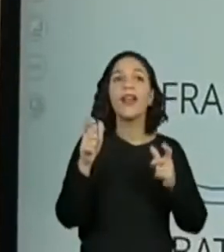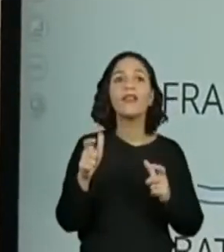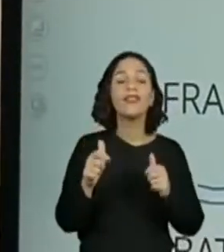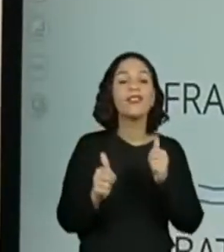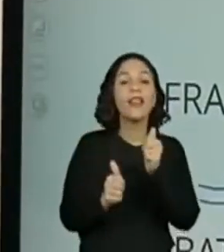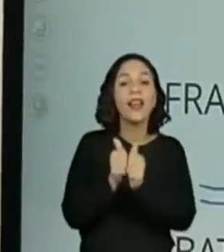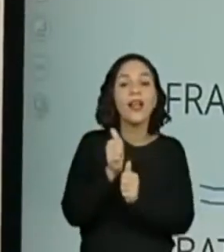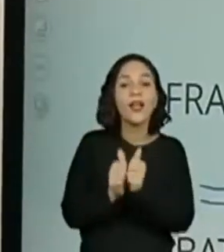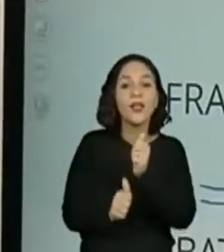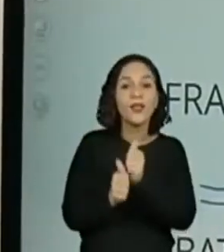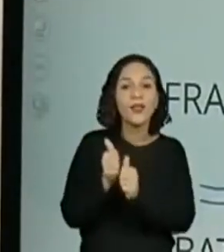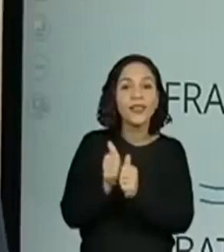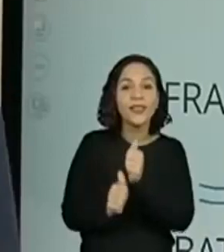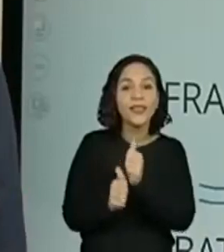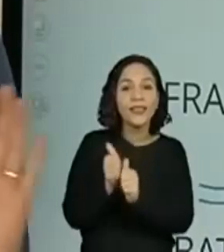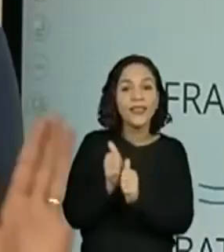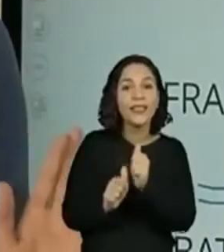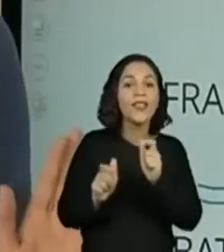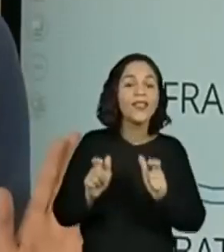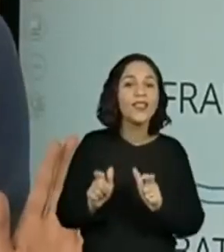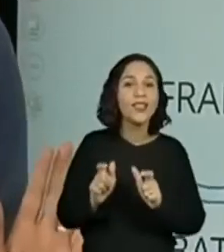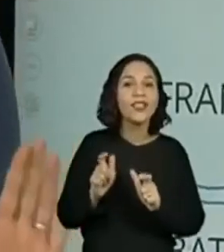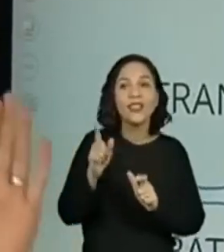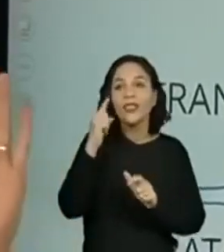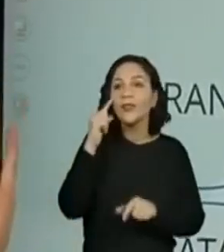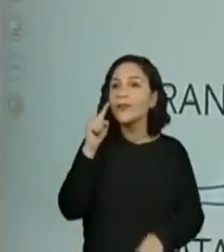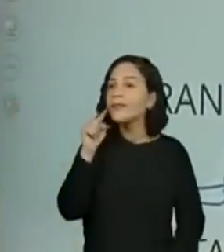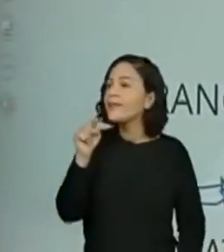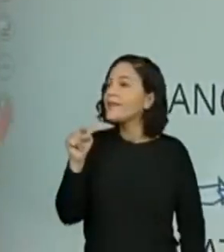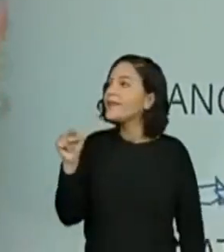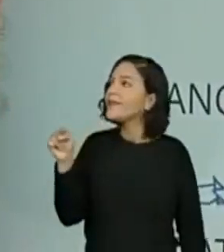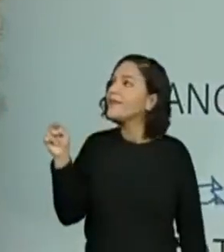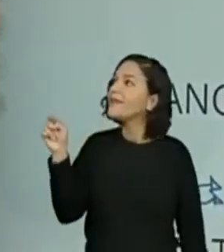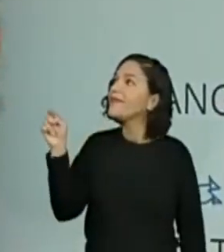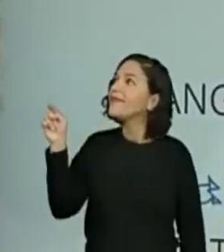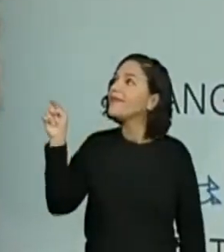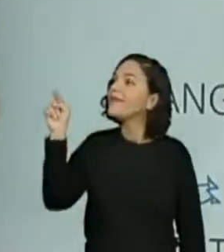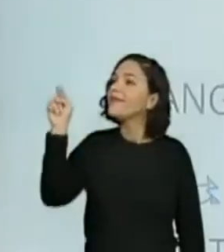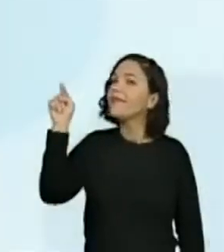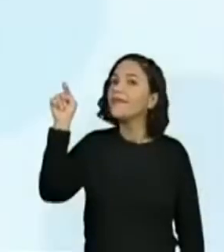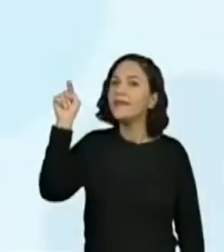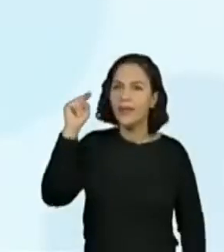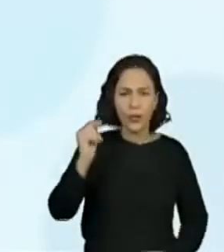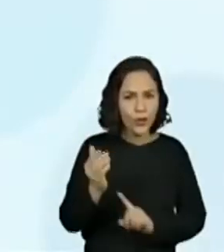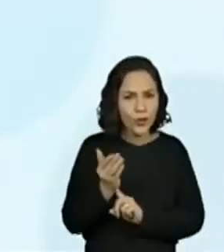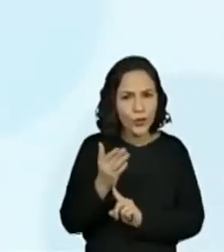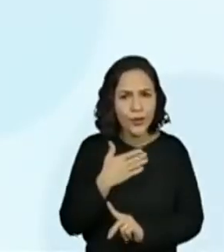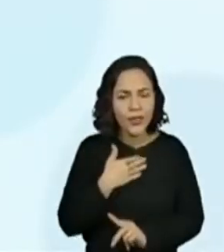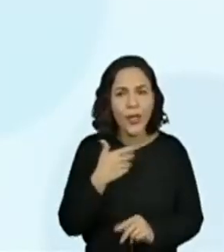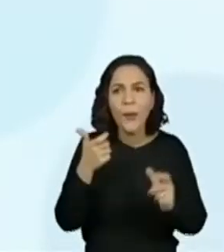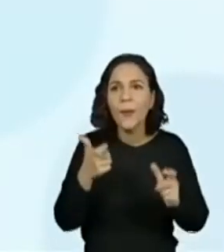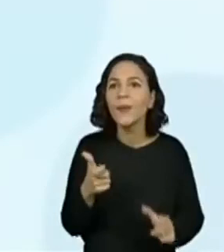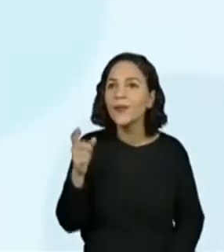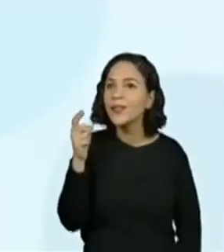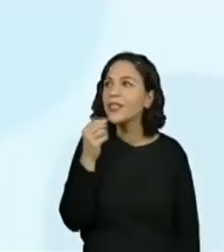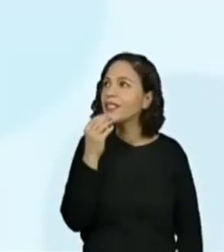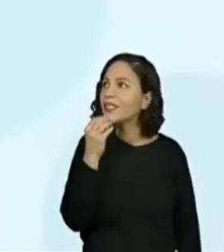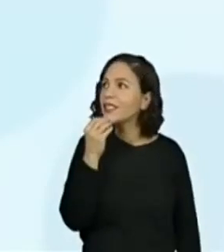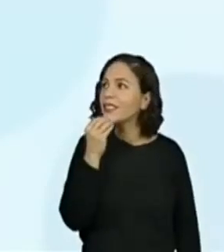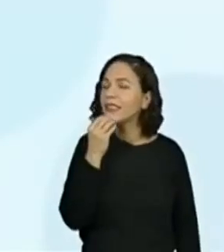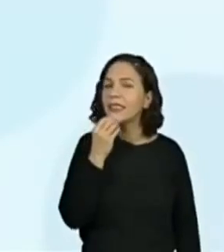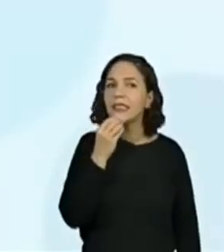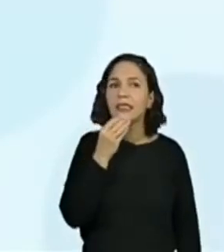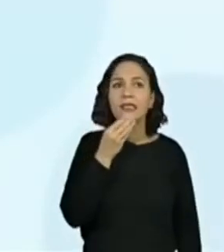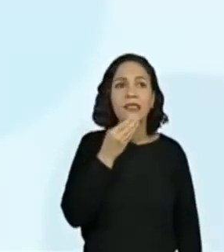Então, a professora Kelly vai na dica de vocês, que começa com A. Olhando para todas as palavras da lista, a gente